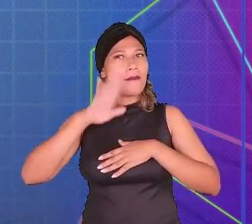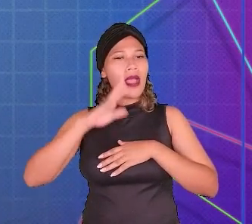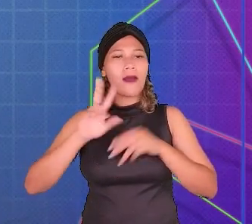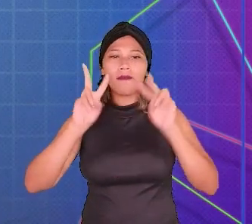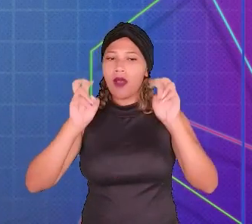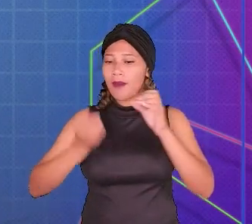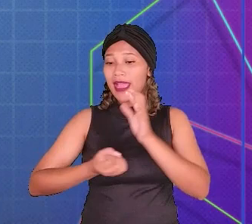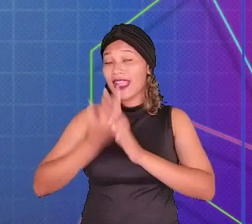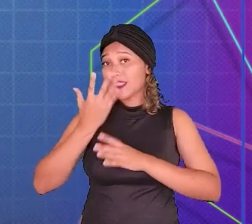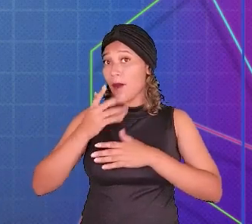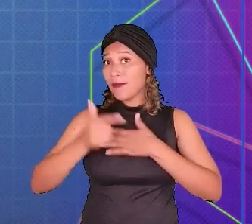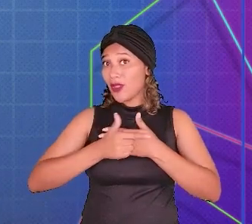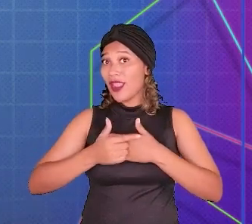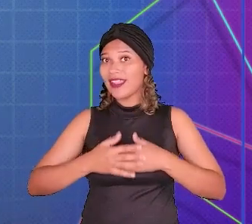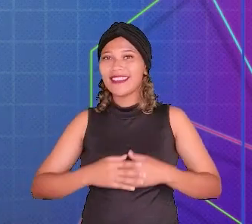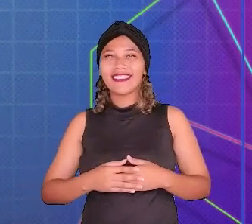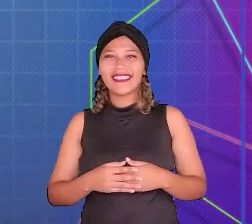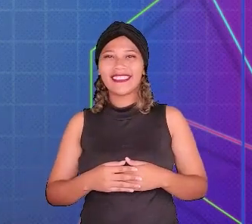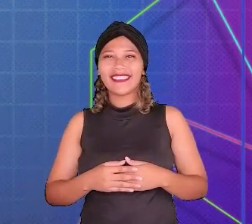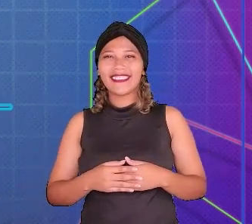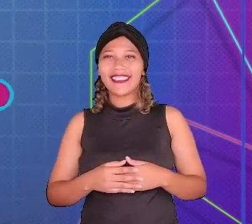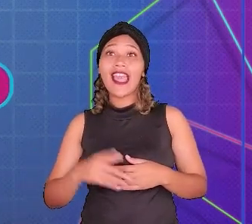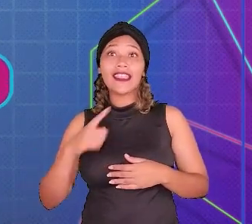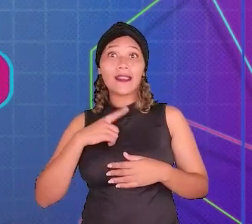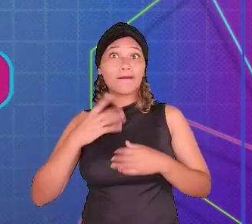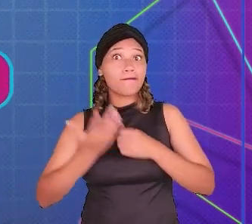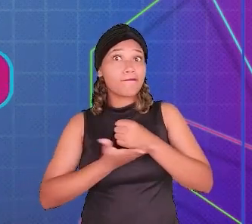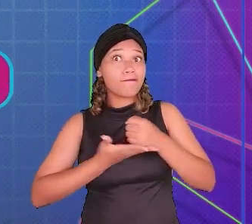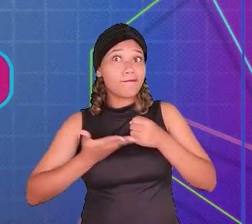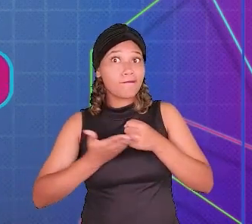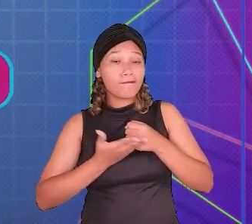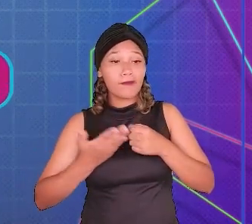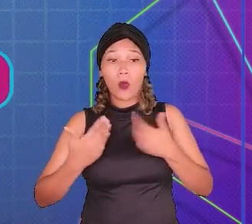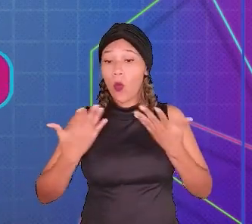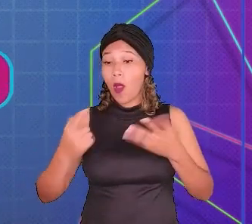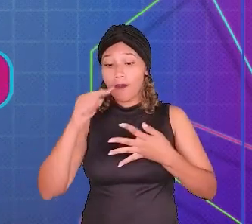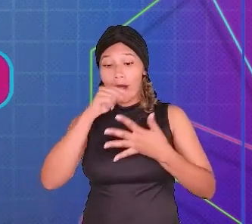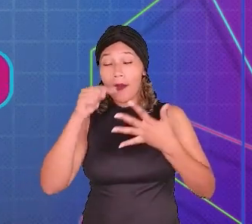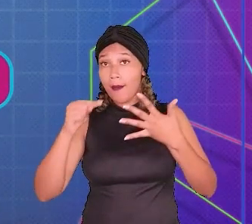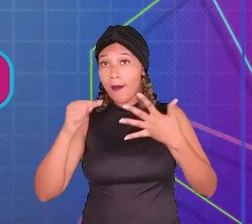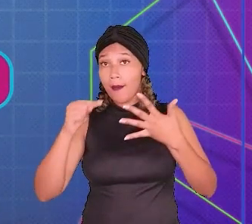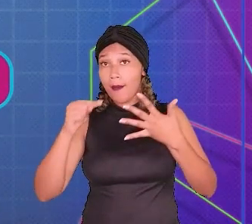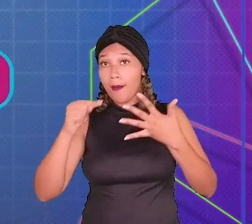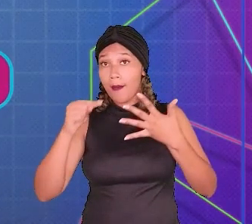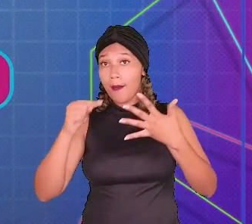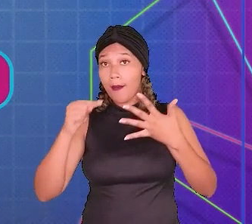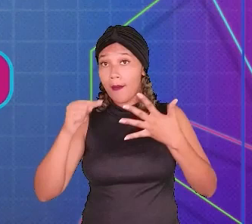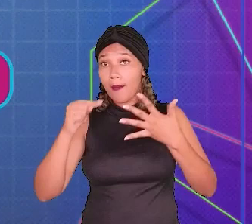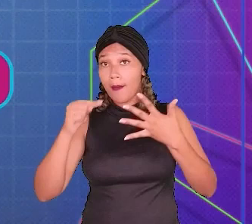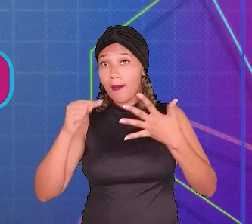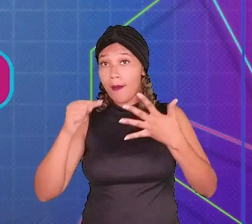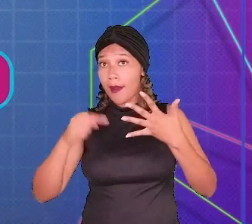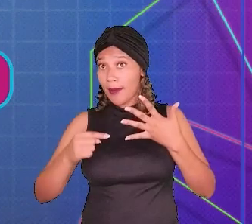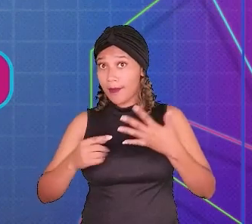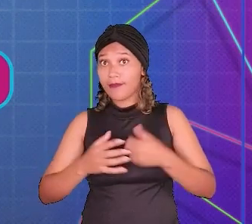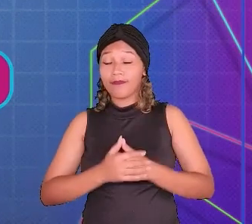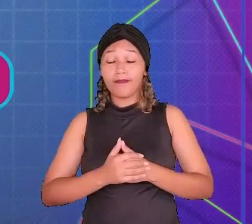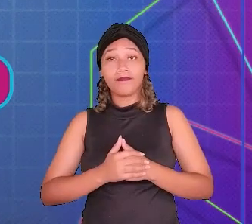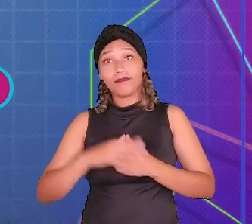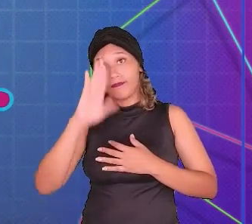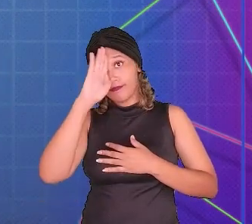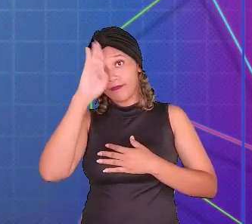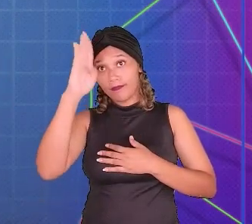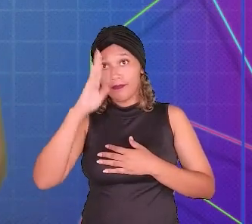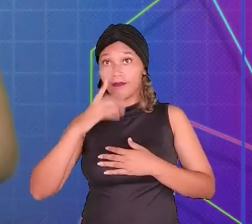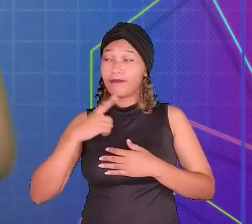te dar uma mão na criação do personagem. Pontos fundamentais nessa aventura. Título: Personalidades e arquétipos. Uma